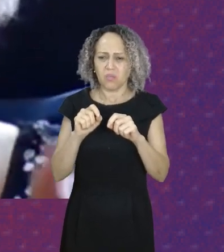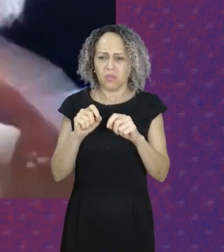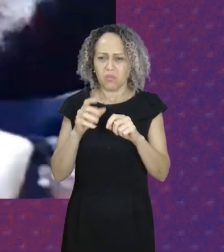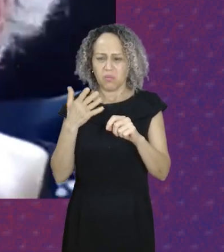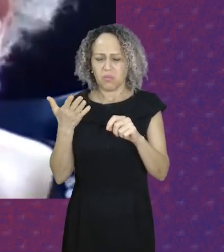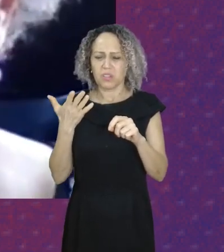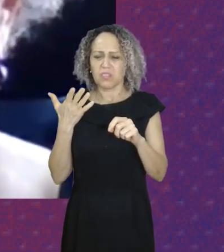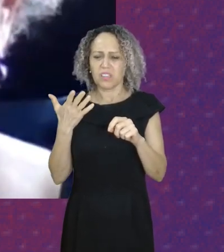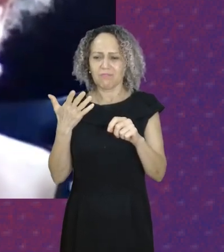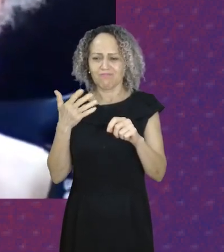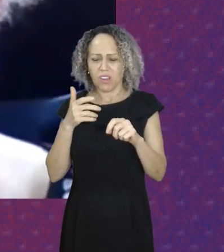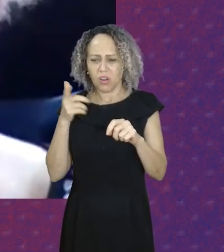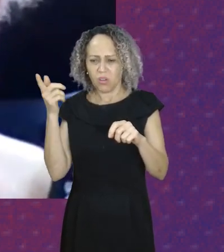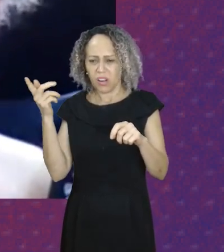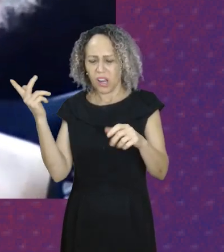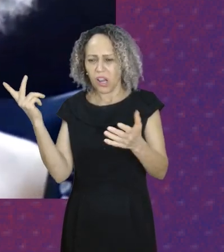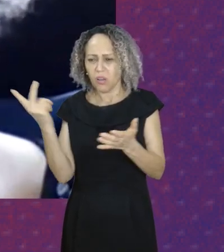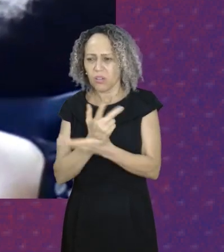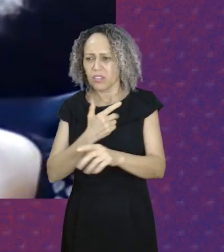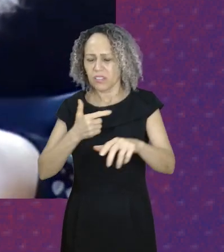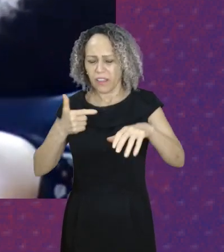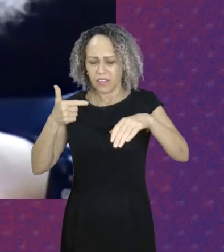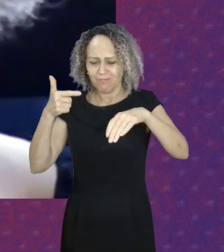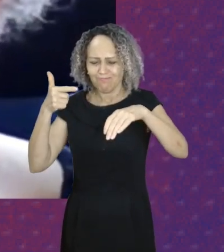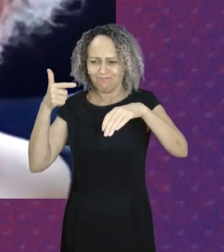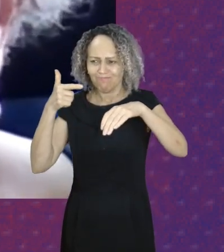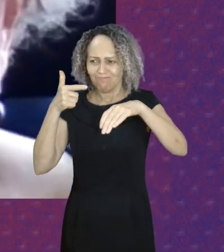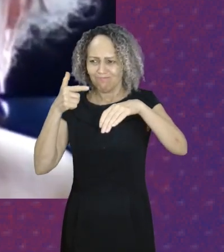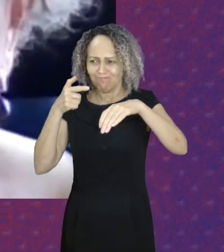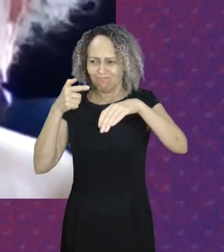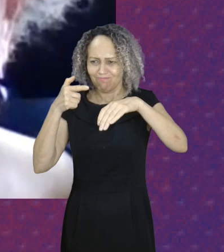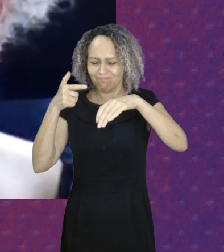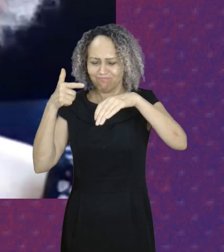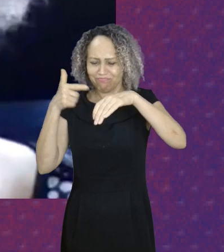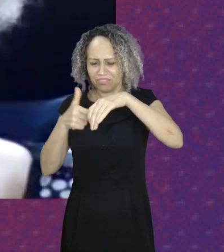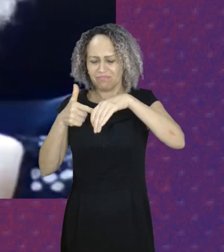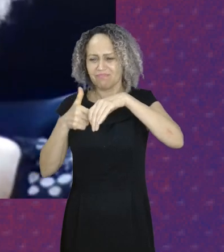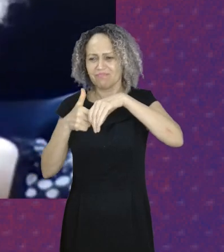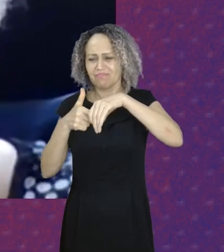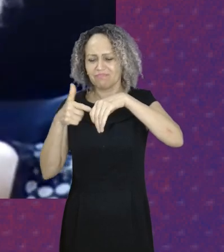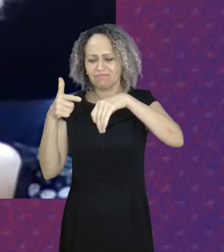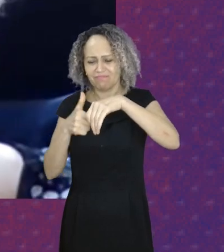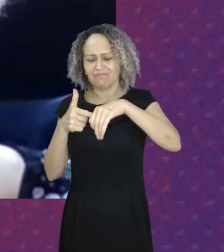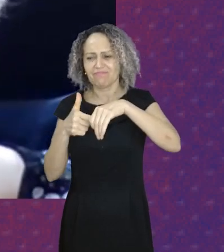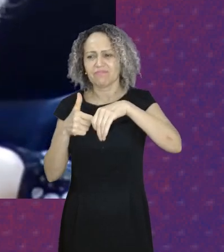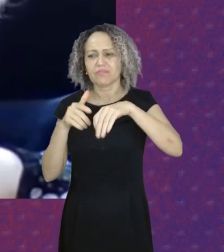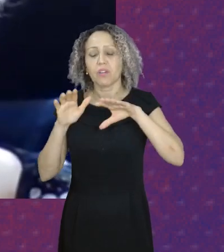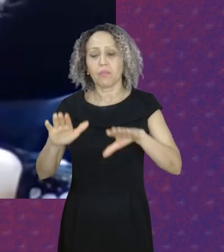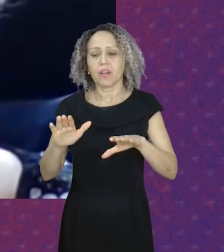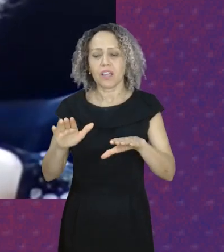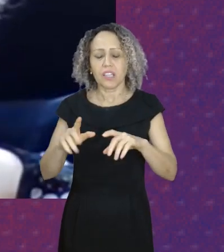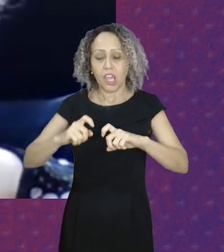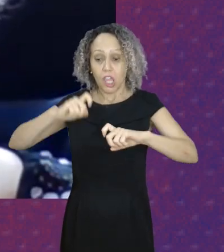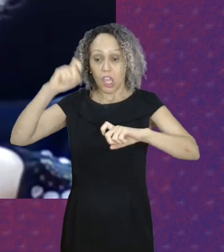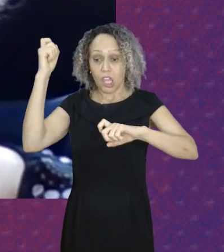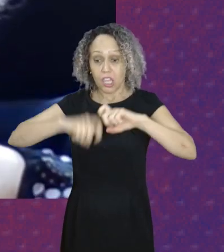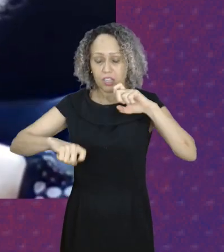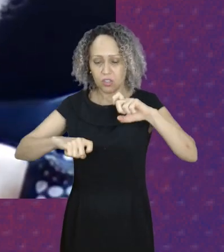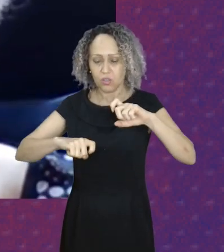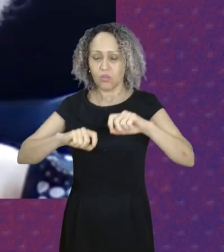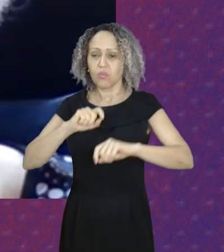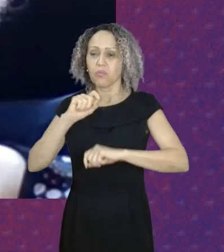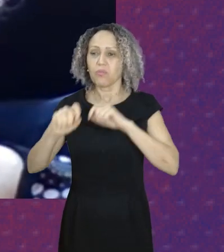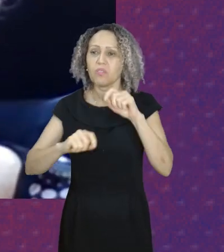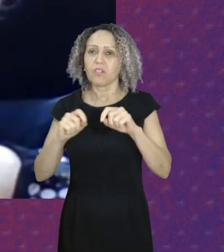Estupro já é um crime no Brasil hediondo.